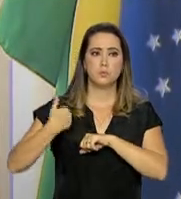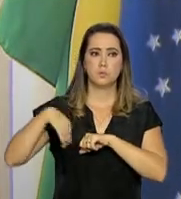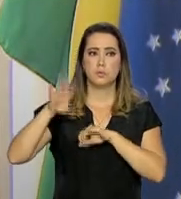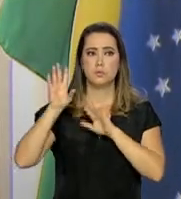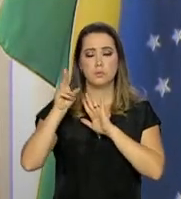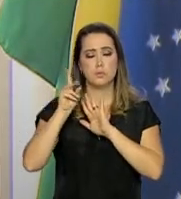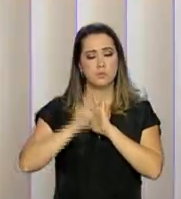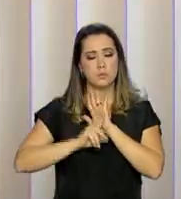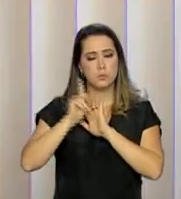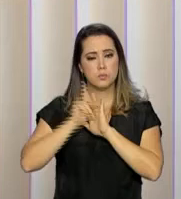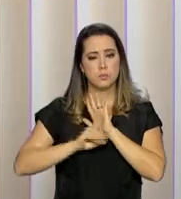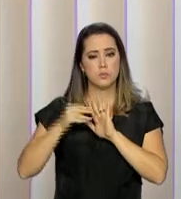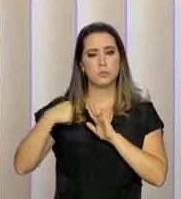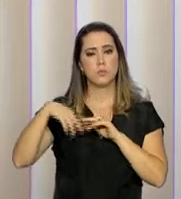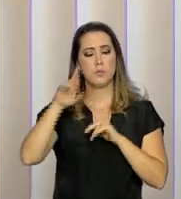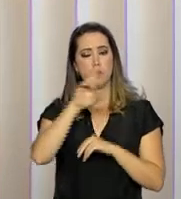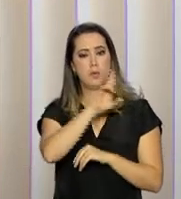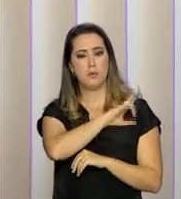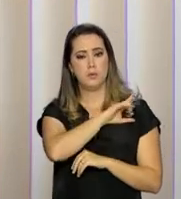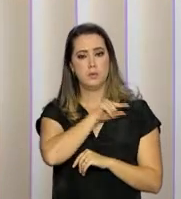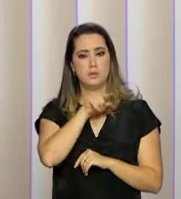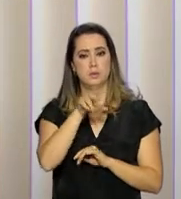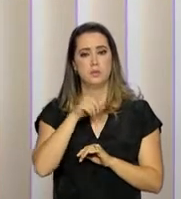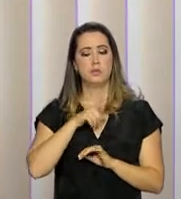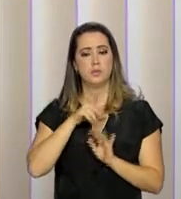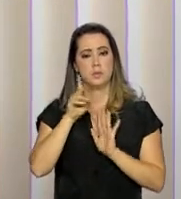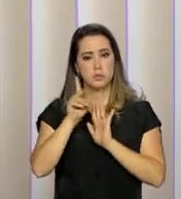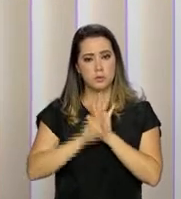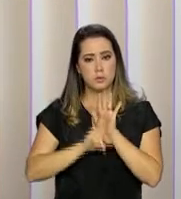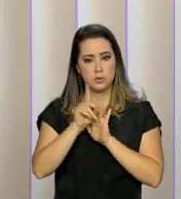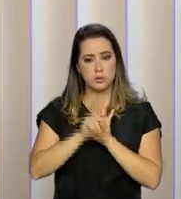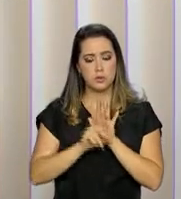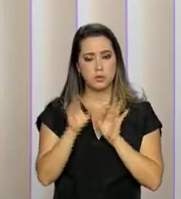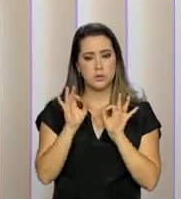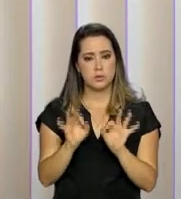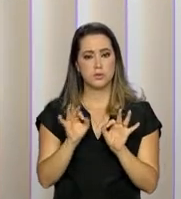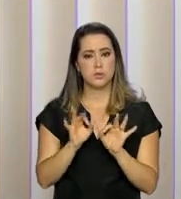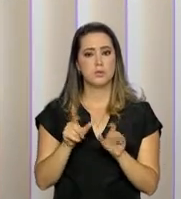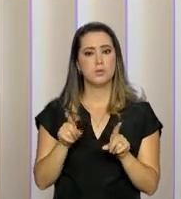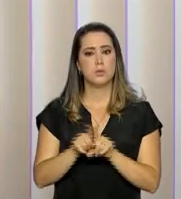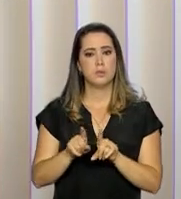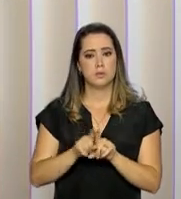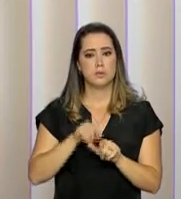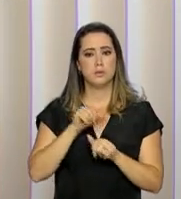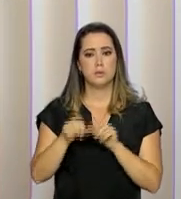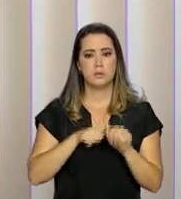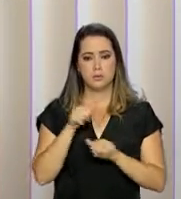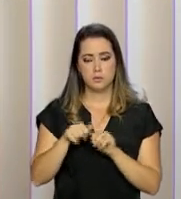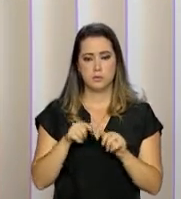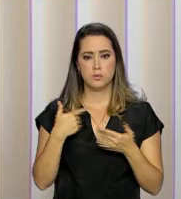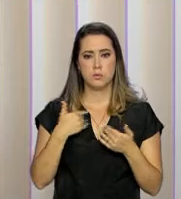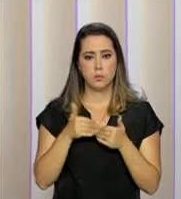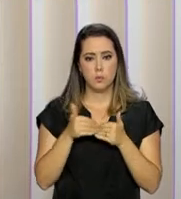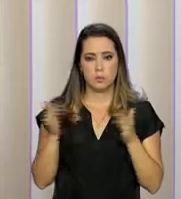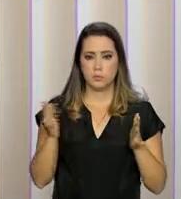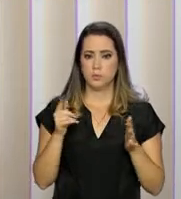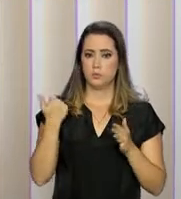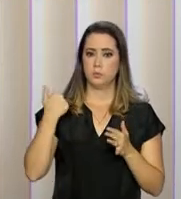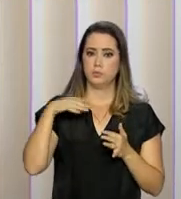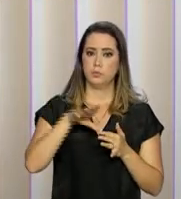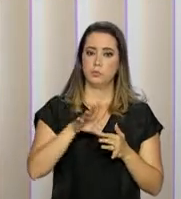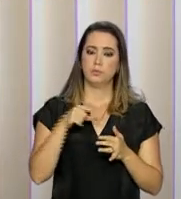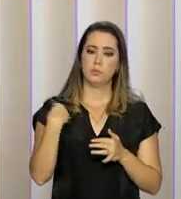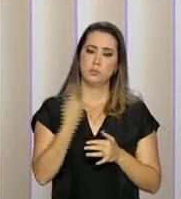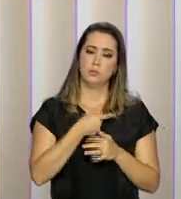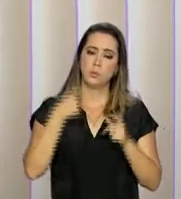mais respeito e ir além de ter os seus direitos e deveres eles passam também a o que abrange um pouco mais é